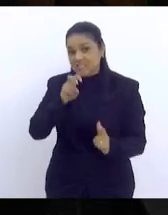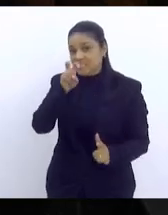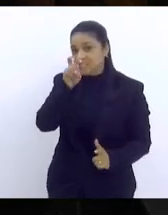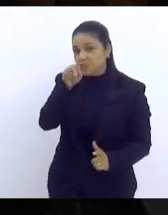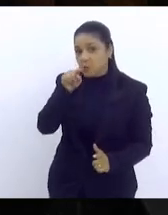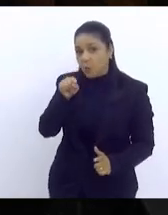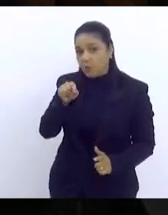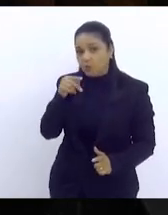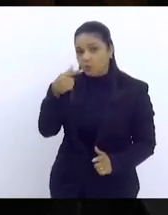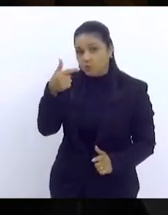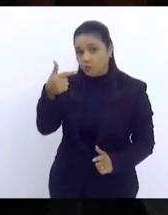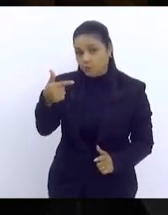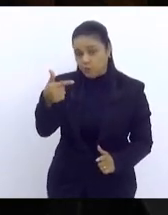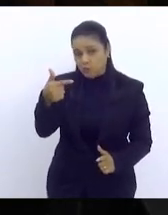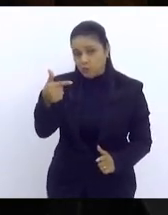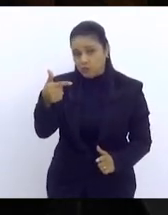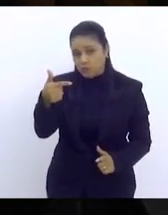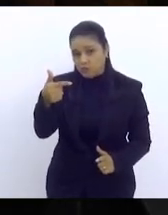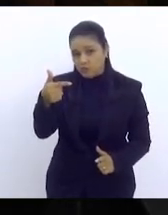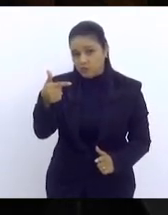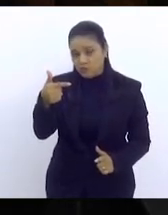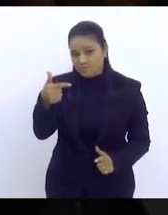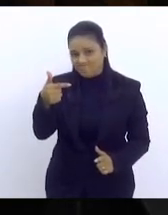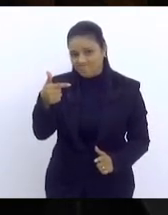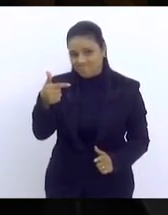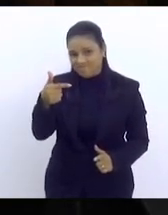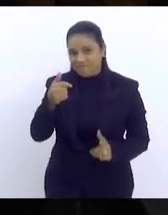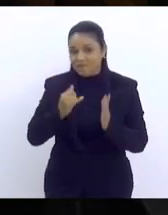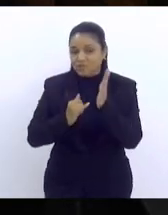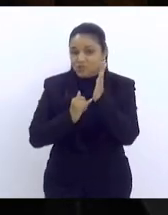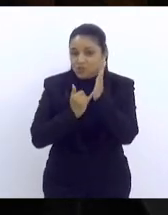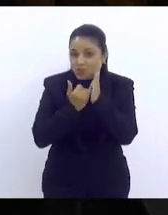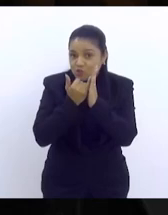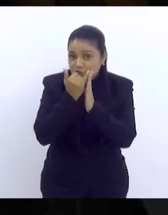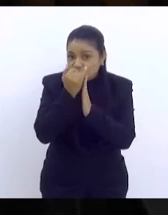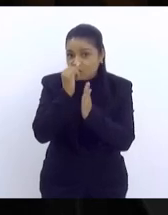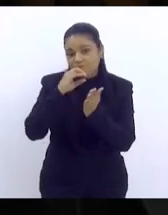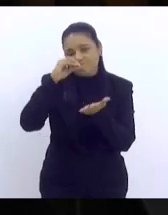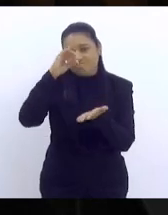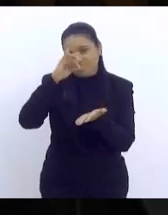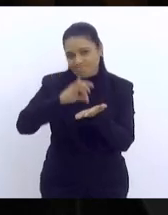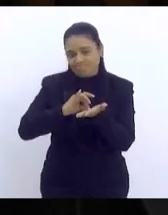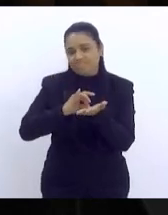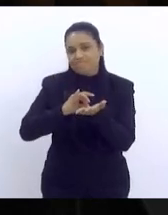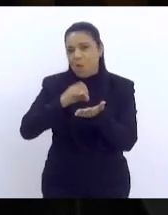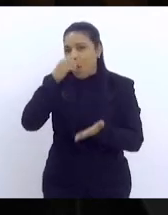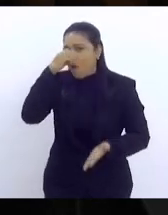dois de média ponderada de juros reais uma extorsão